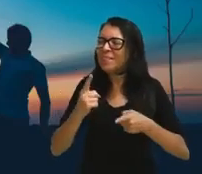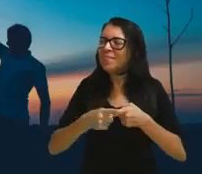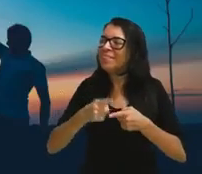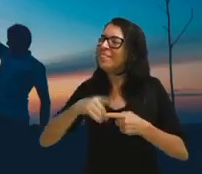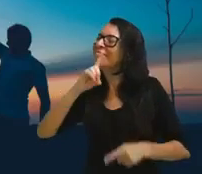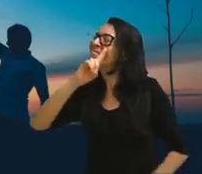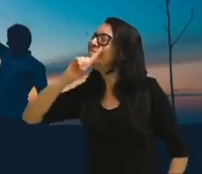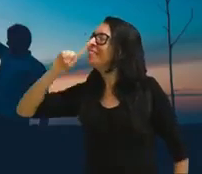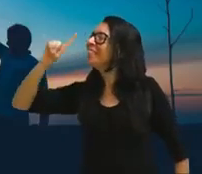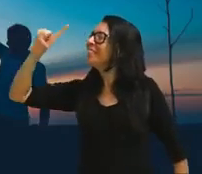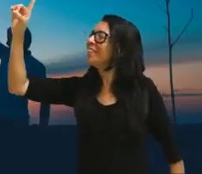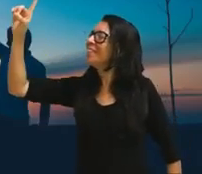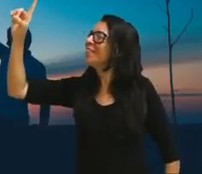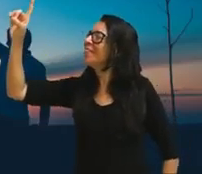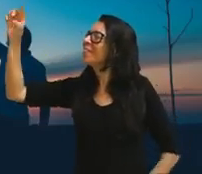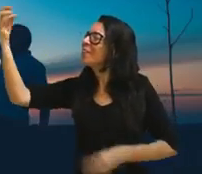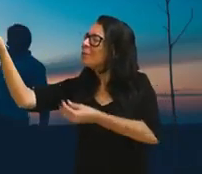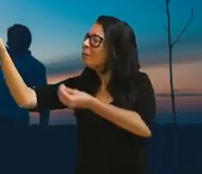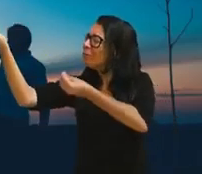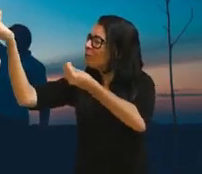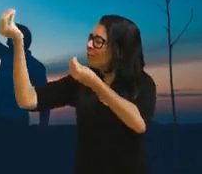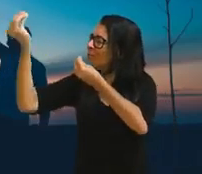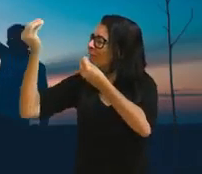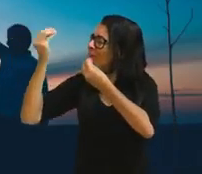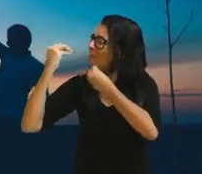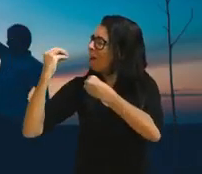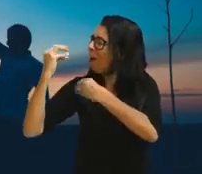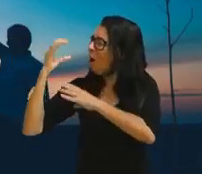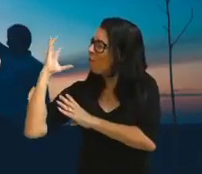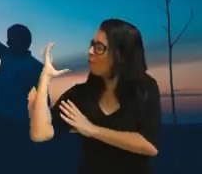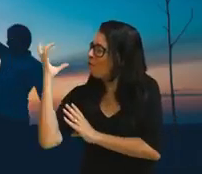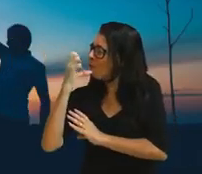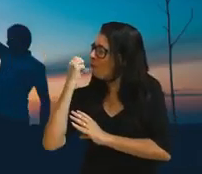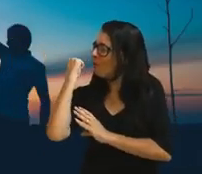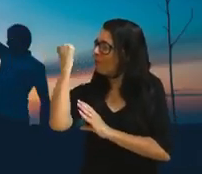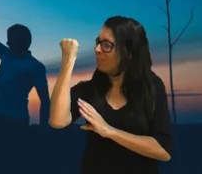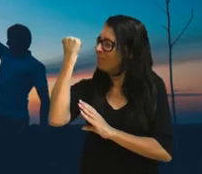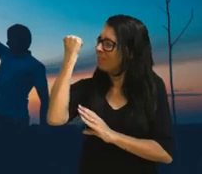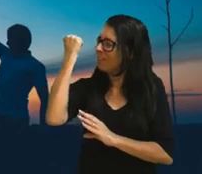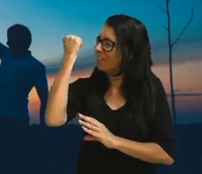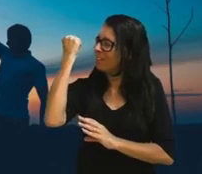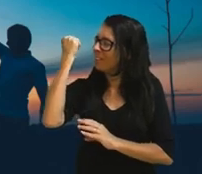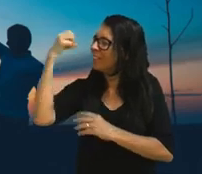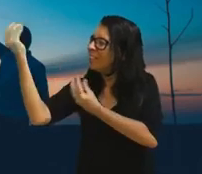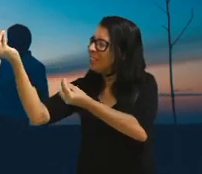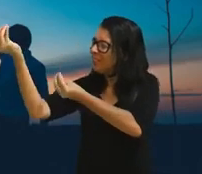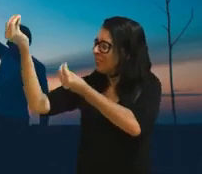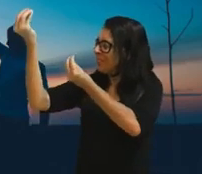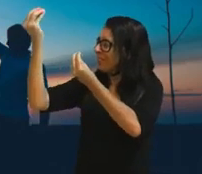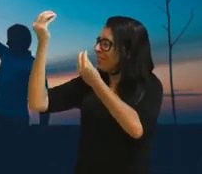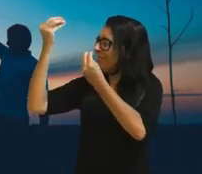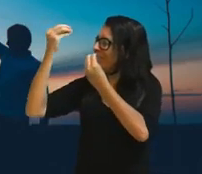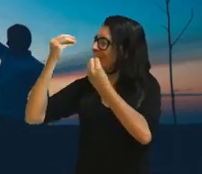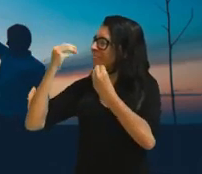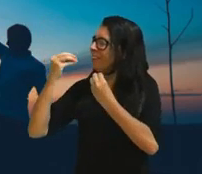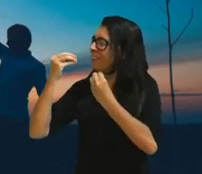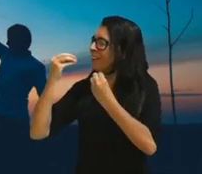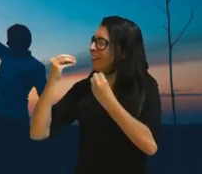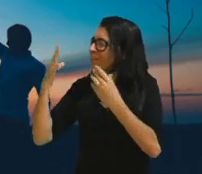fortaleza, o nosso socorro bem presente nas horas das tribulações. Pai querido,